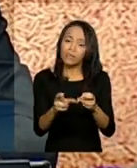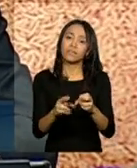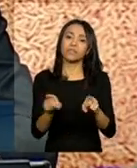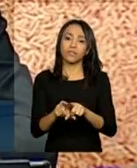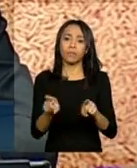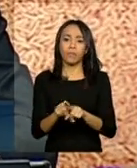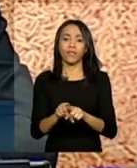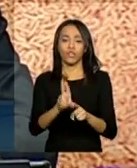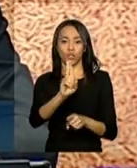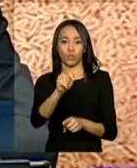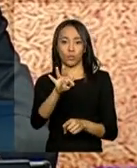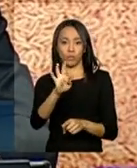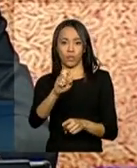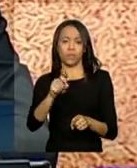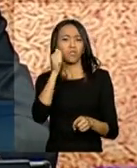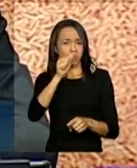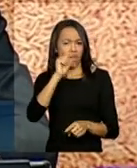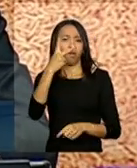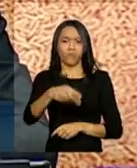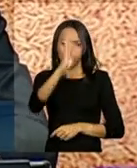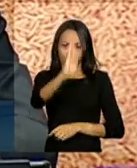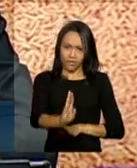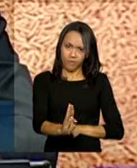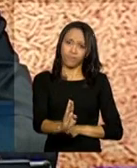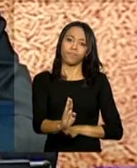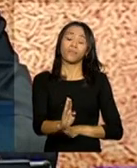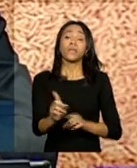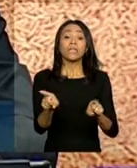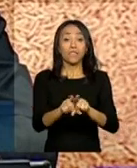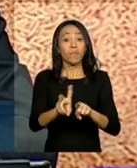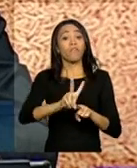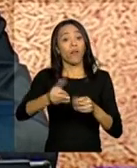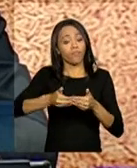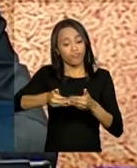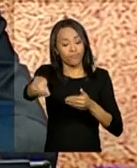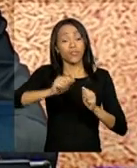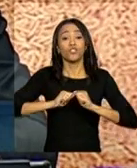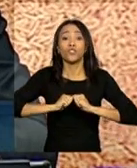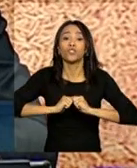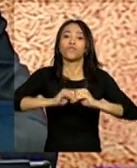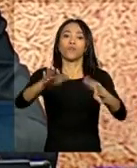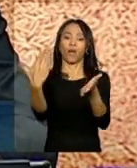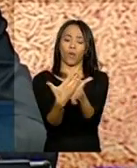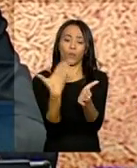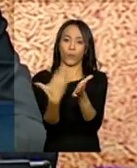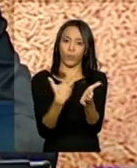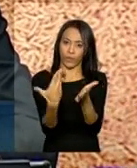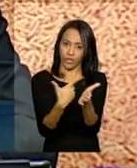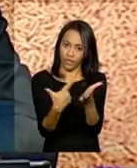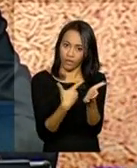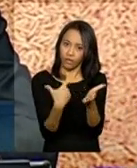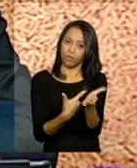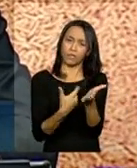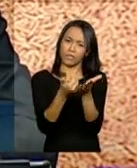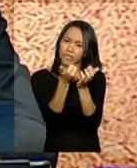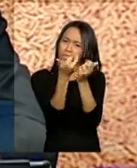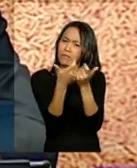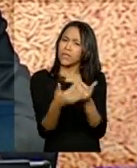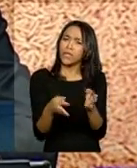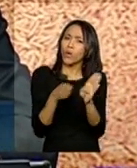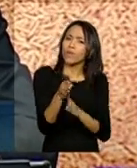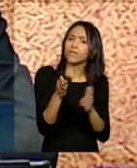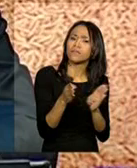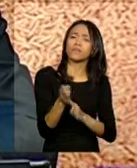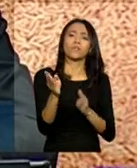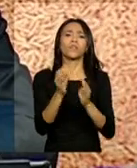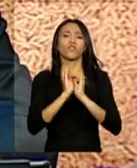nas mulheres do nosso país e haverá a a distribuição do guia prático eh do HPV aonde todas essas informações de